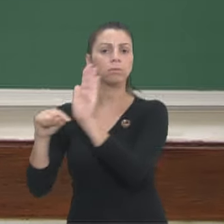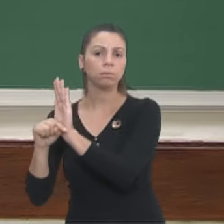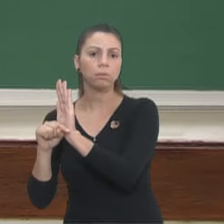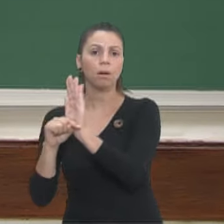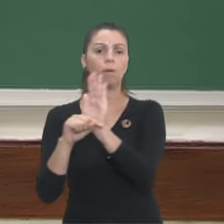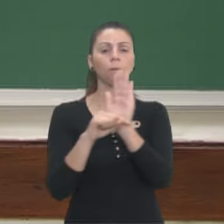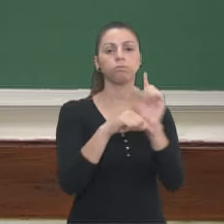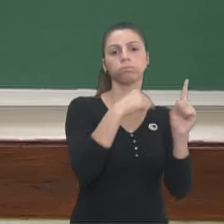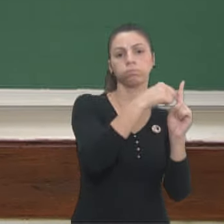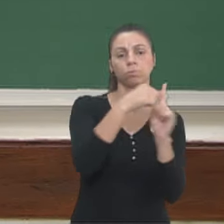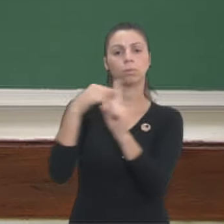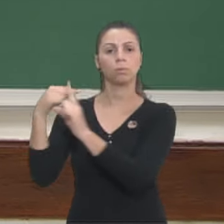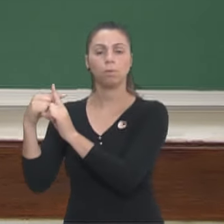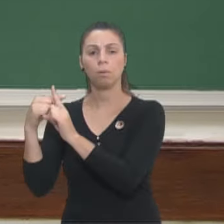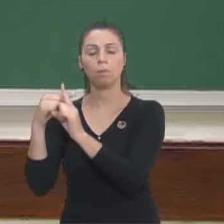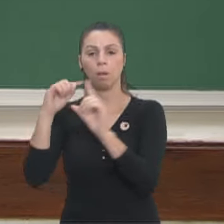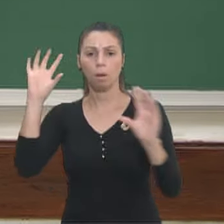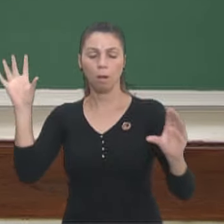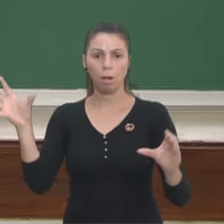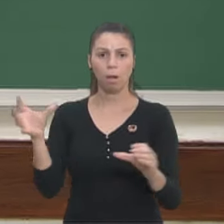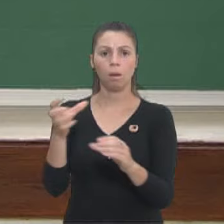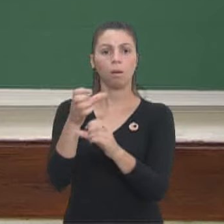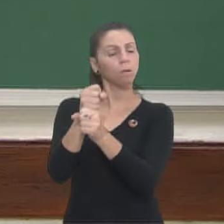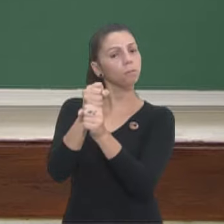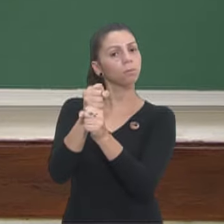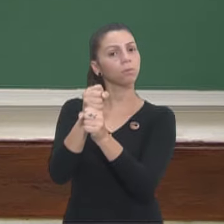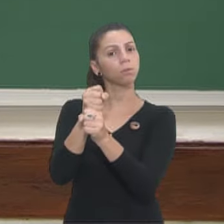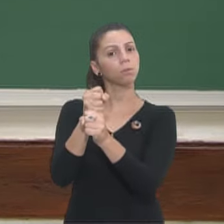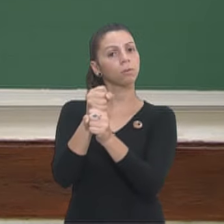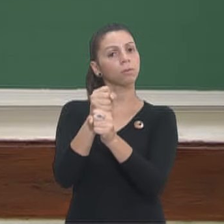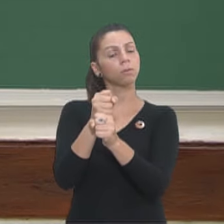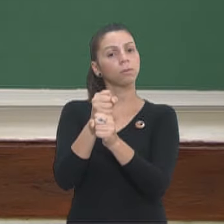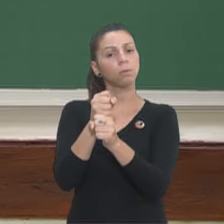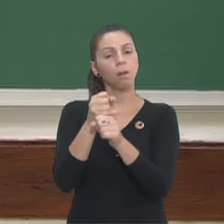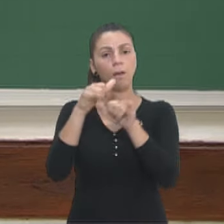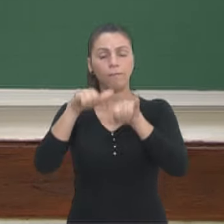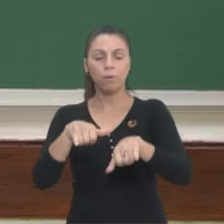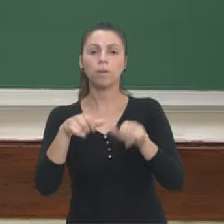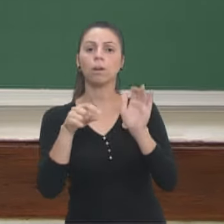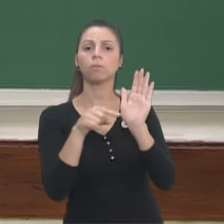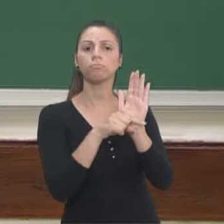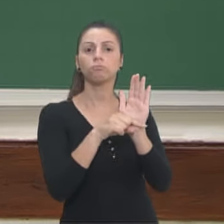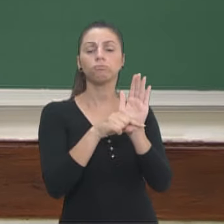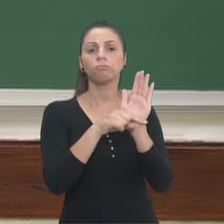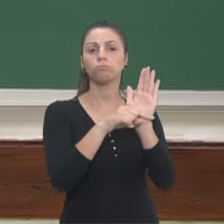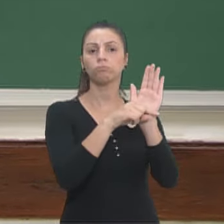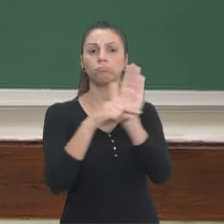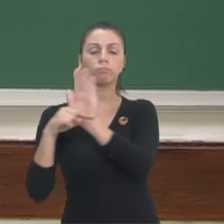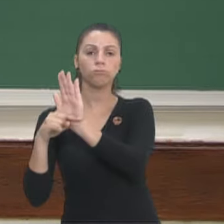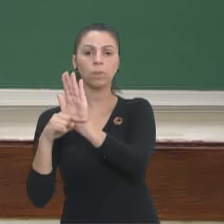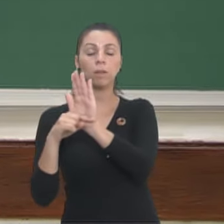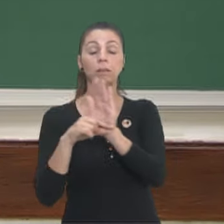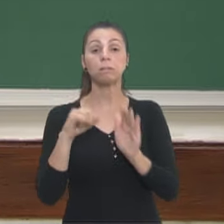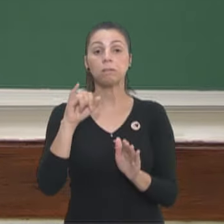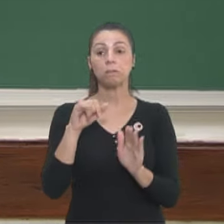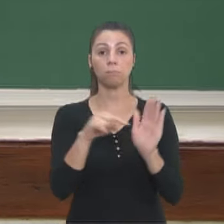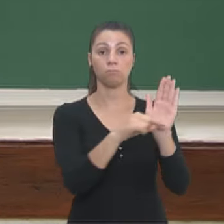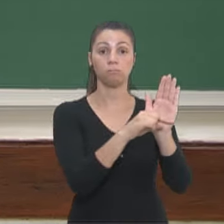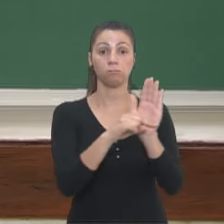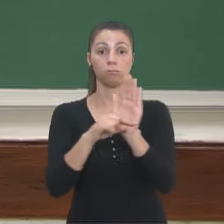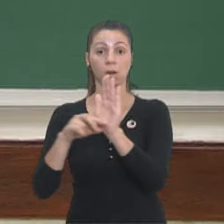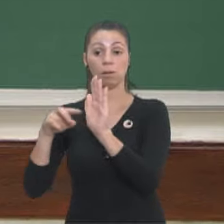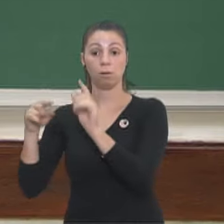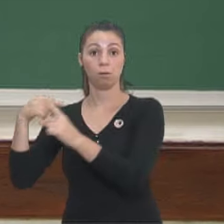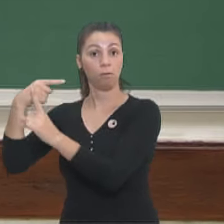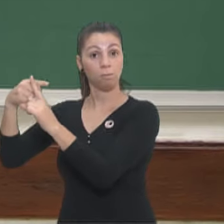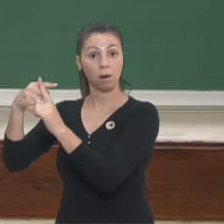de agrupar, né, de juntar, de somar e mantém o sinal. Quando eles são de sinais diferentes, a gente faz a